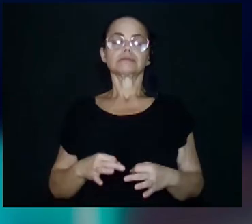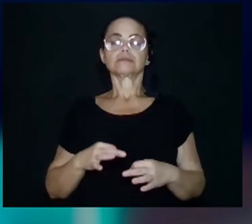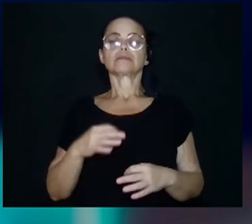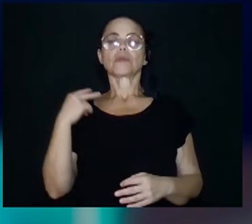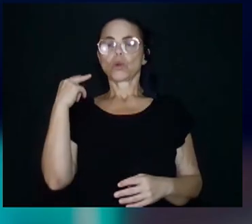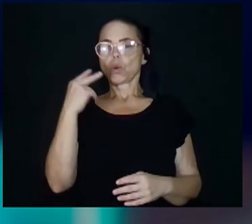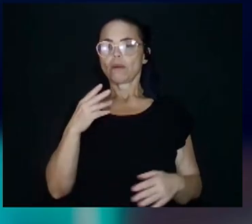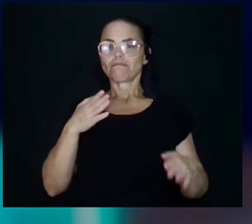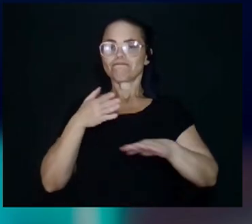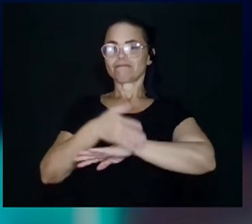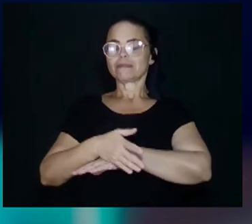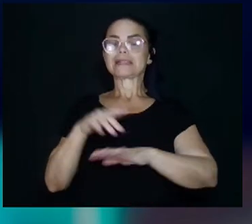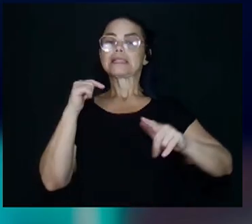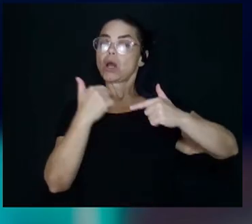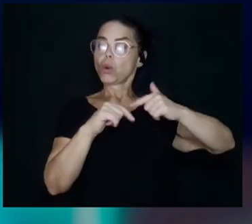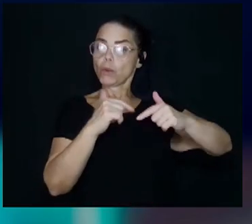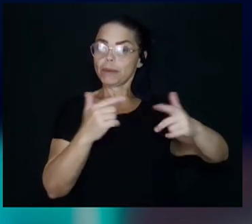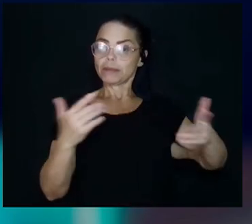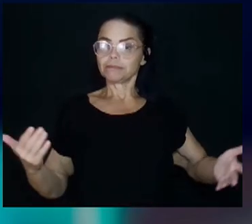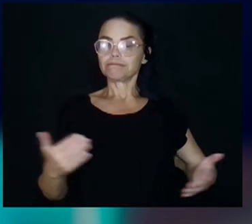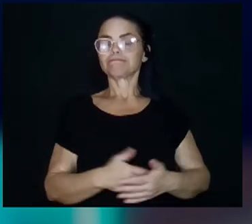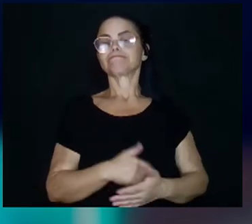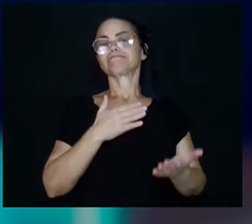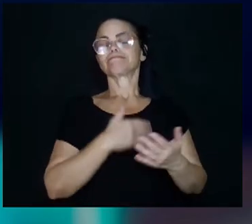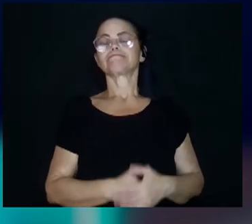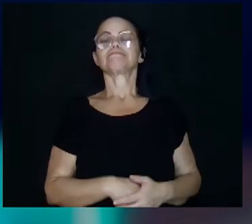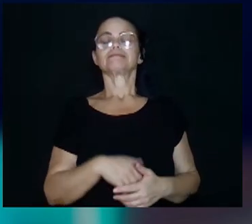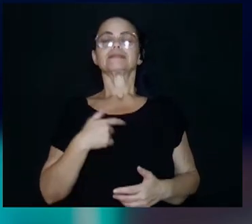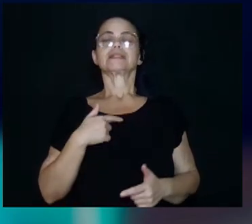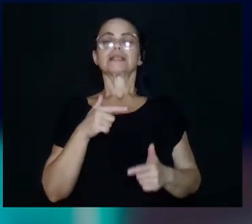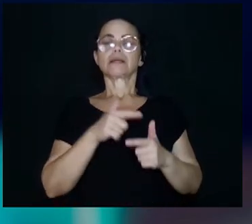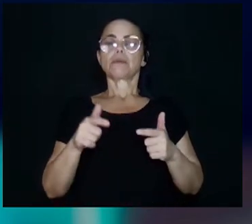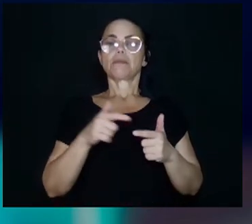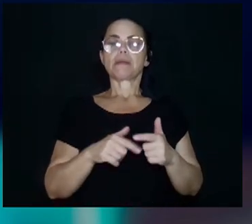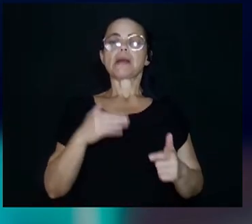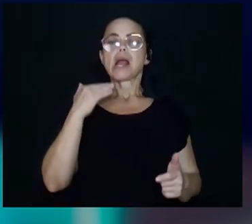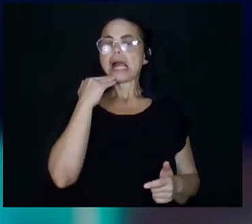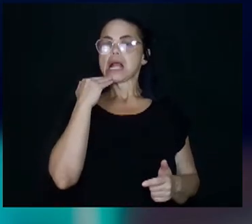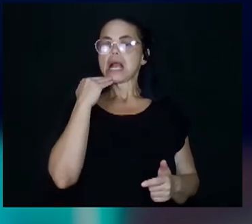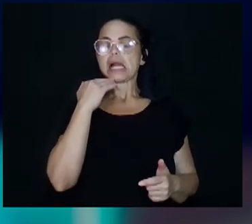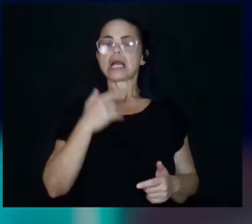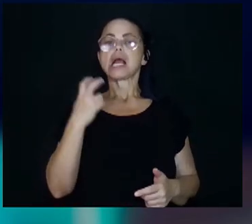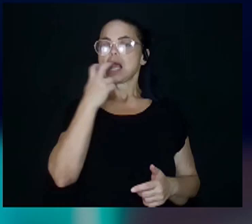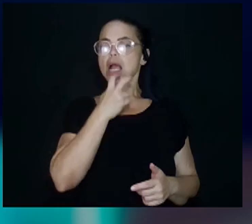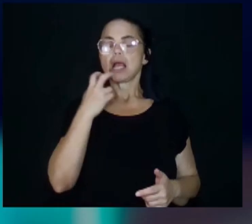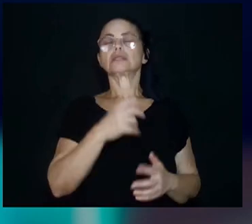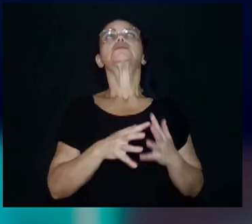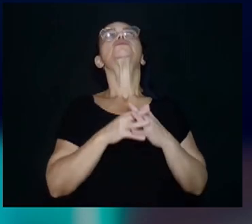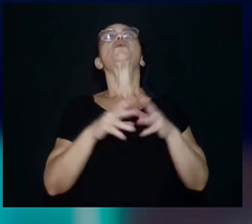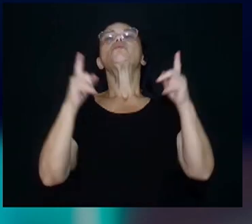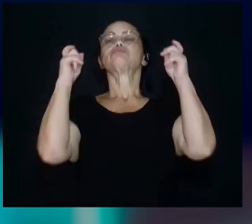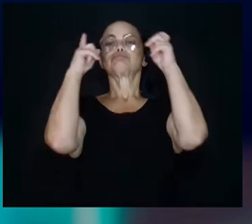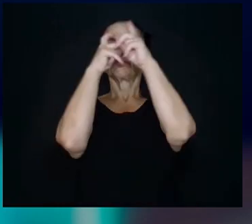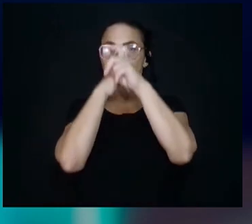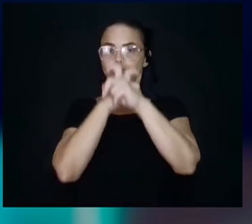de trabalho para a pessoa que gagueja adulta é um drama. É um drama isso.